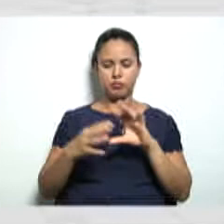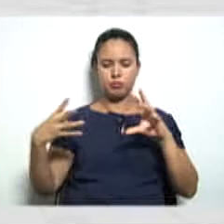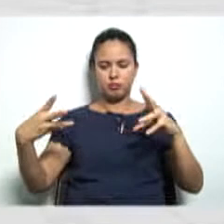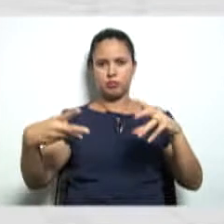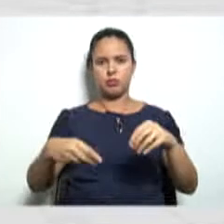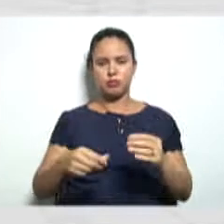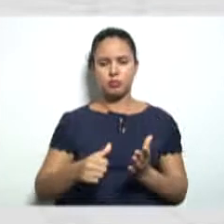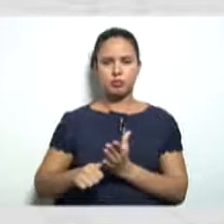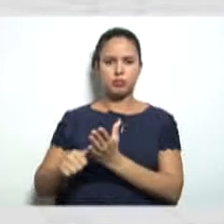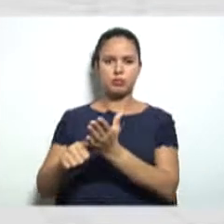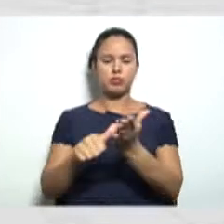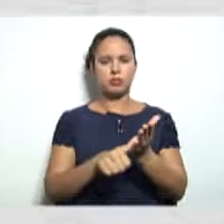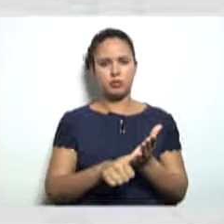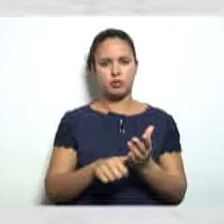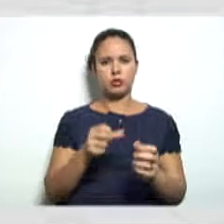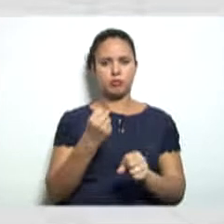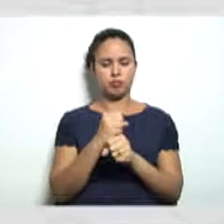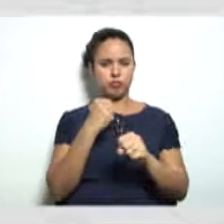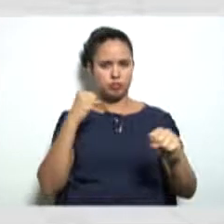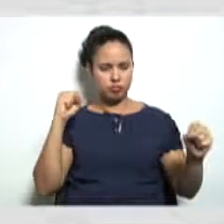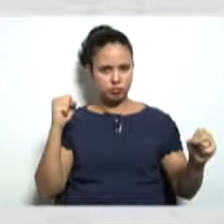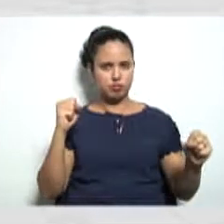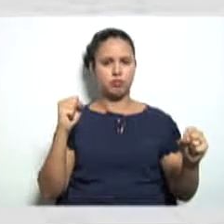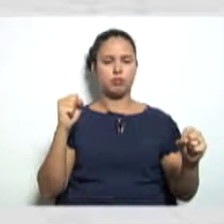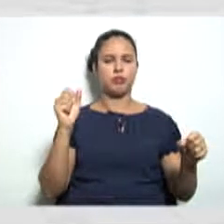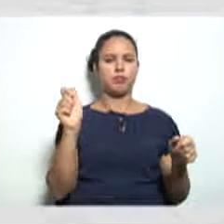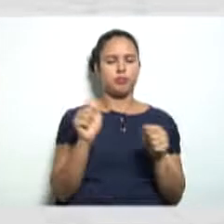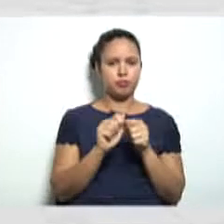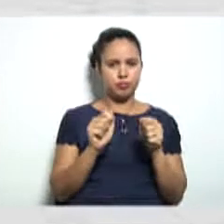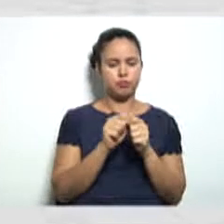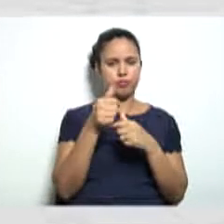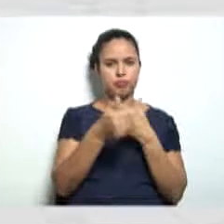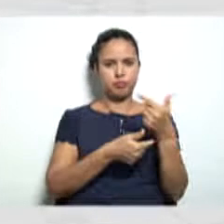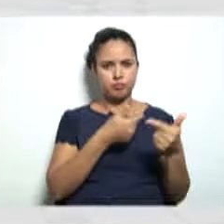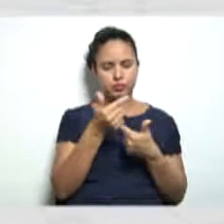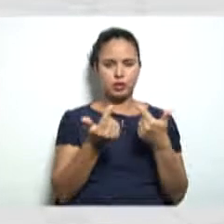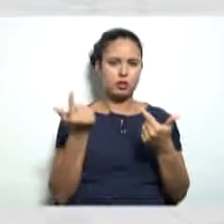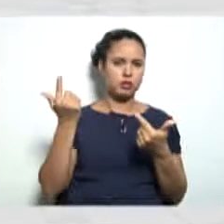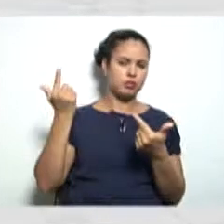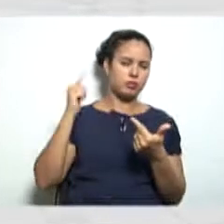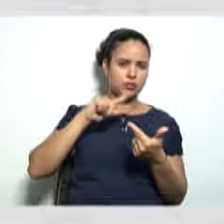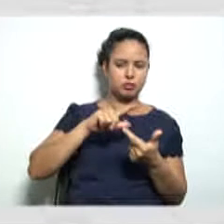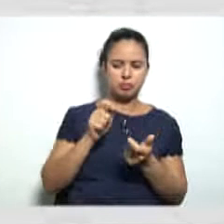causa disso, a quantidade maior da produção, é possível comercializar, barganhar,